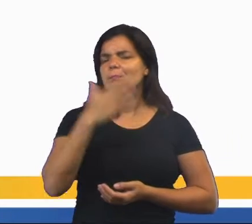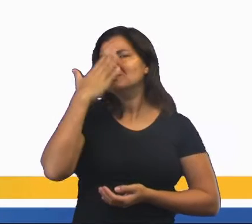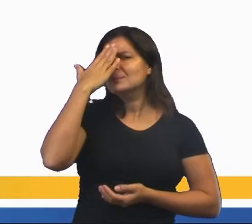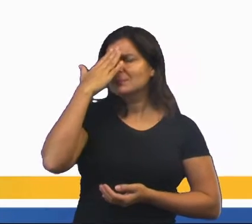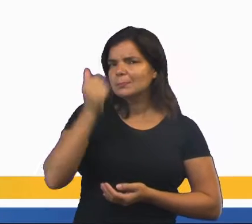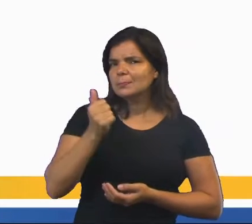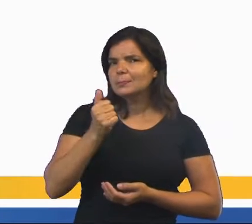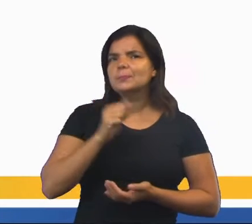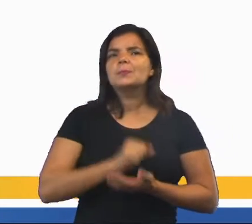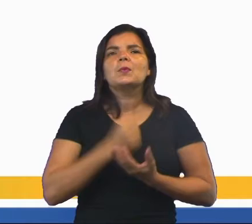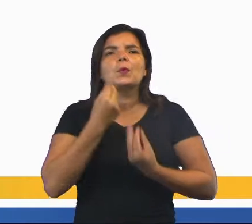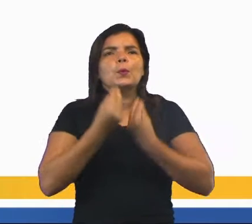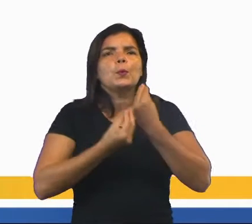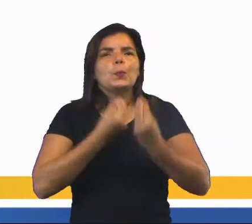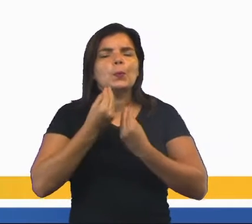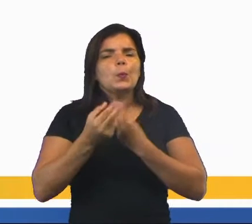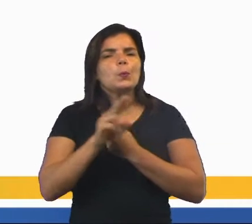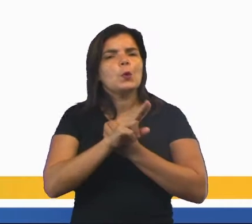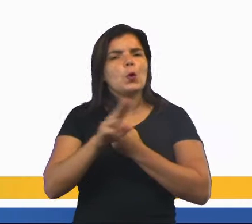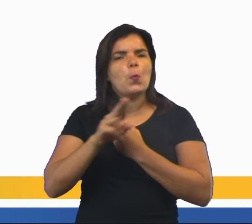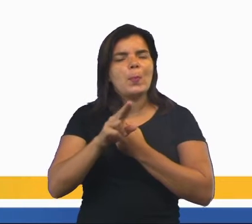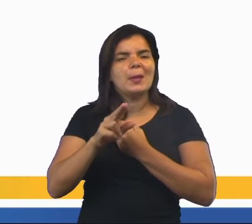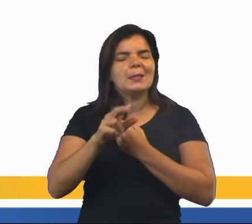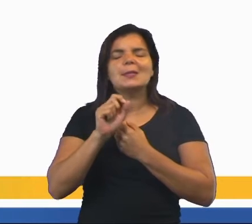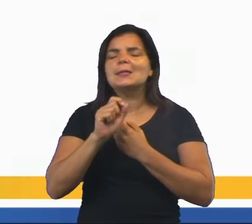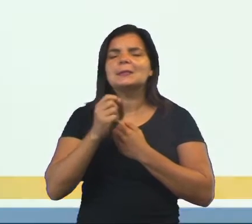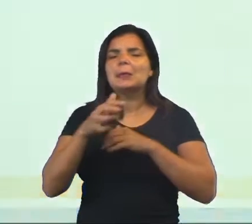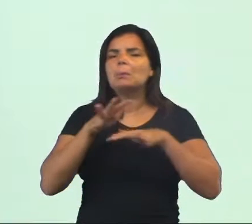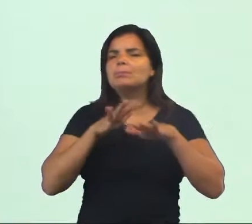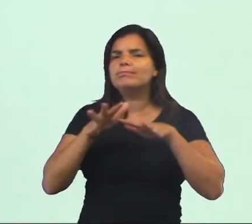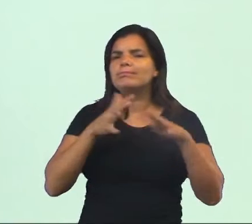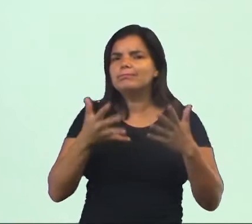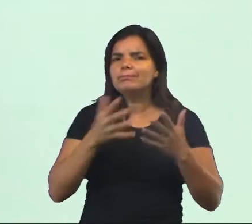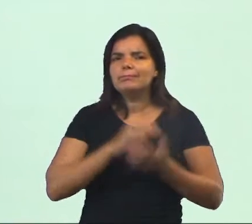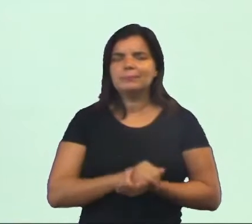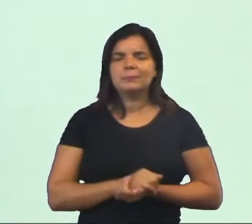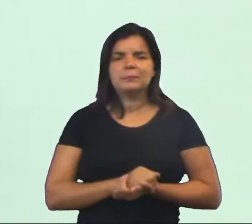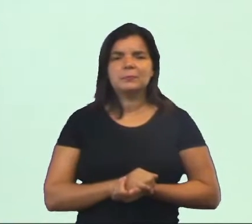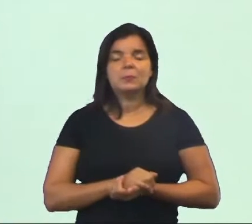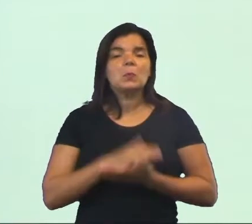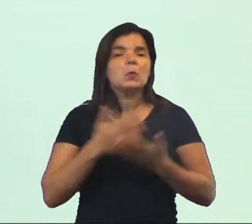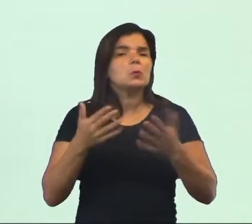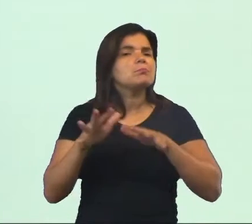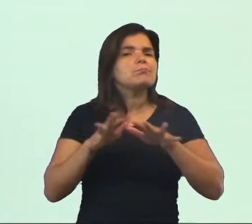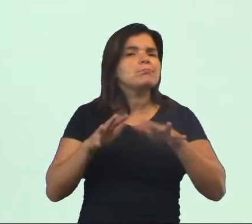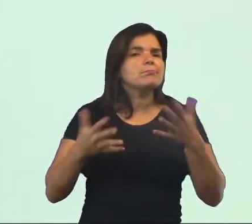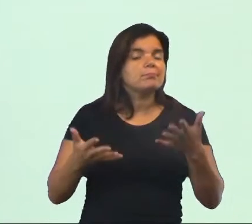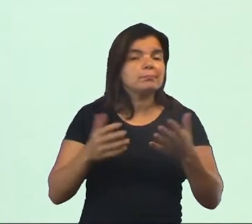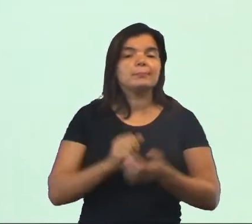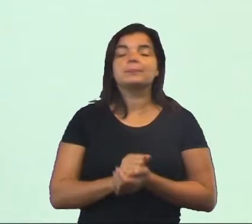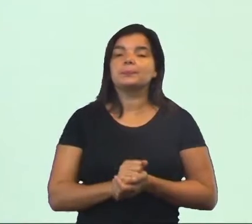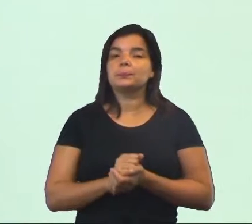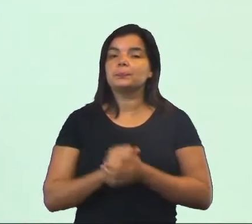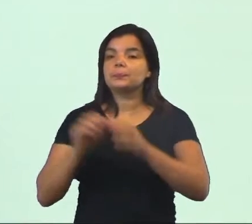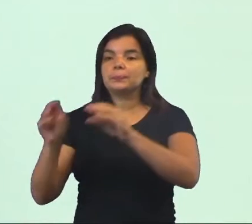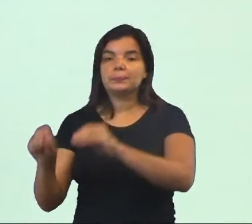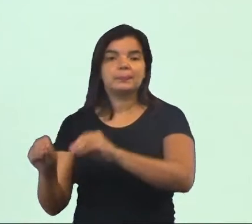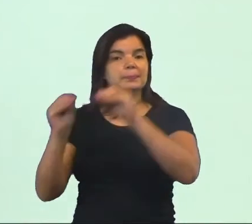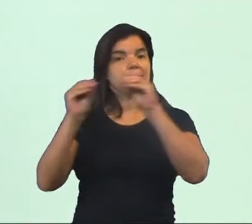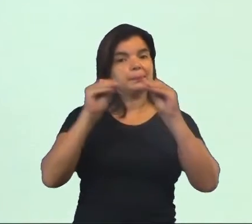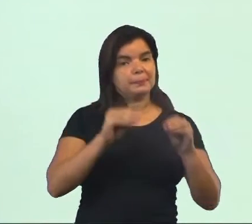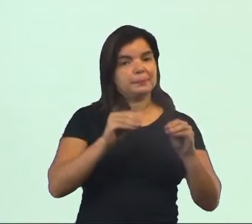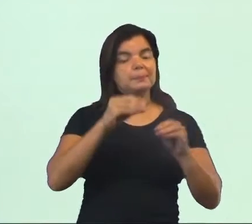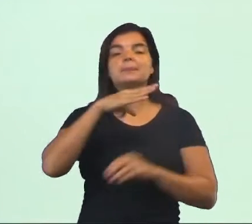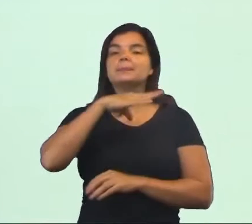Você sabe como se chama essa movimentação? Que movimentação, turma? A saída de pessoas do campo